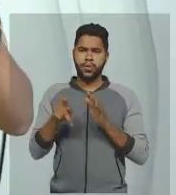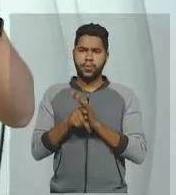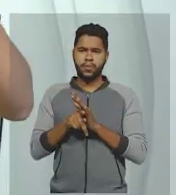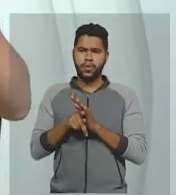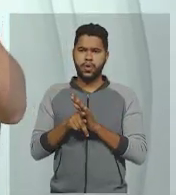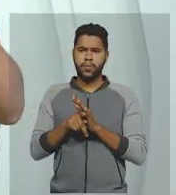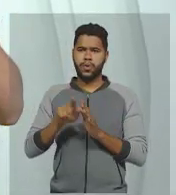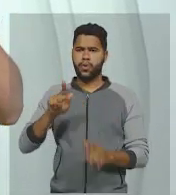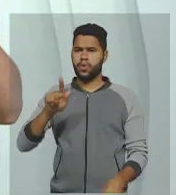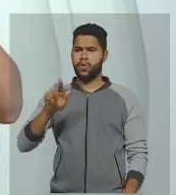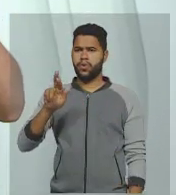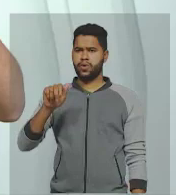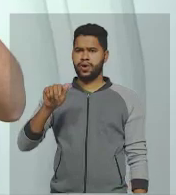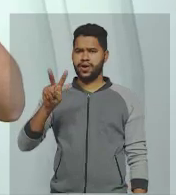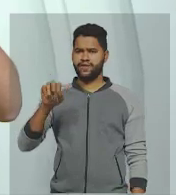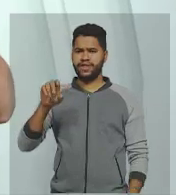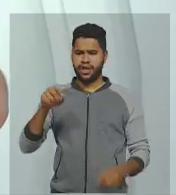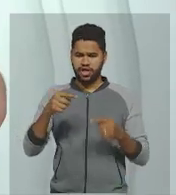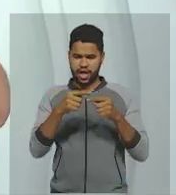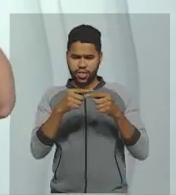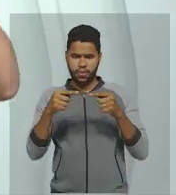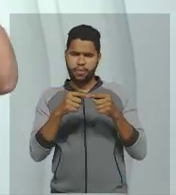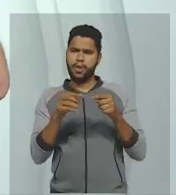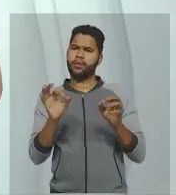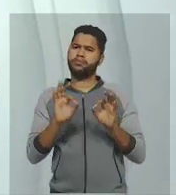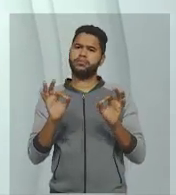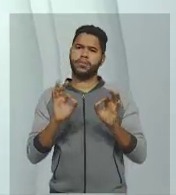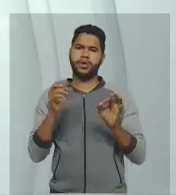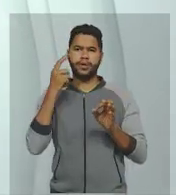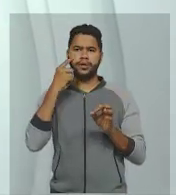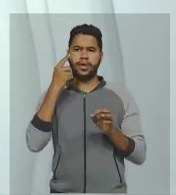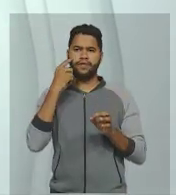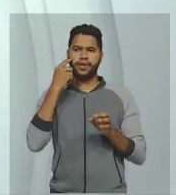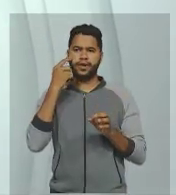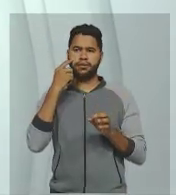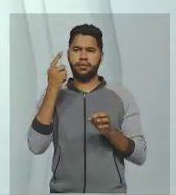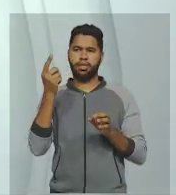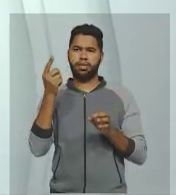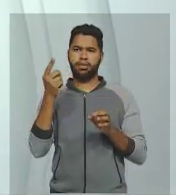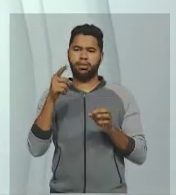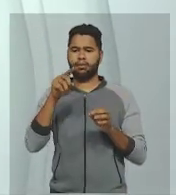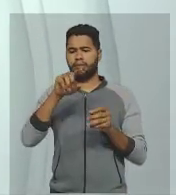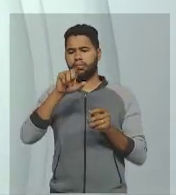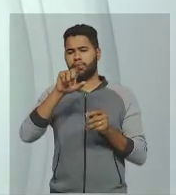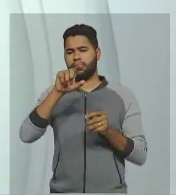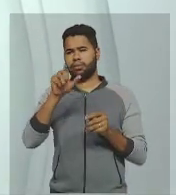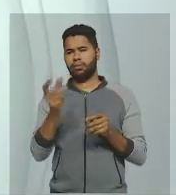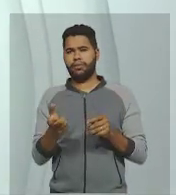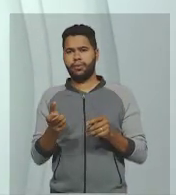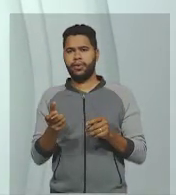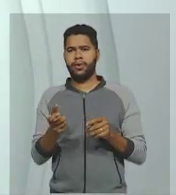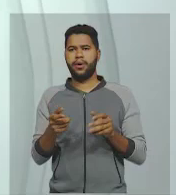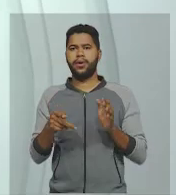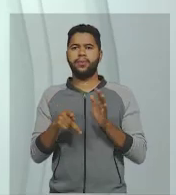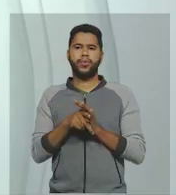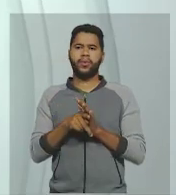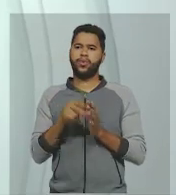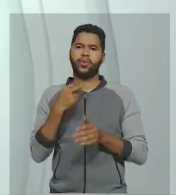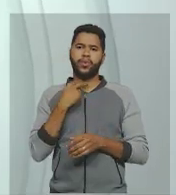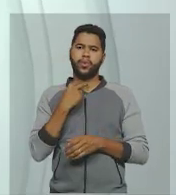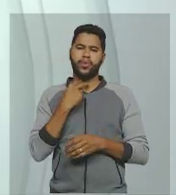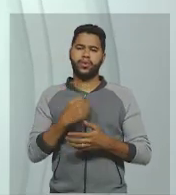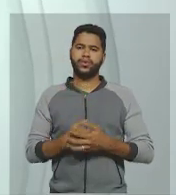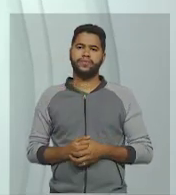gravidade dele é aqui? Não, né, gente? Vocês estão vendo que eu estou segurando aqui, ó, ele está girando. Então, significa que o centro de gravidade não pode ser